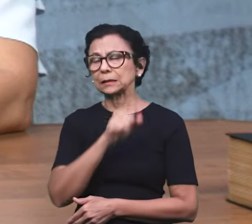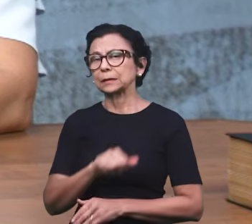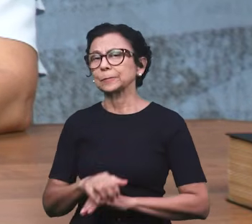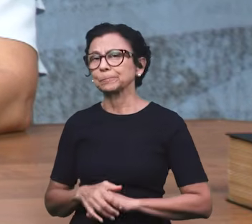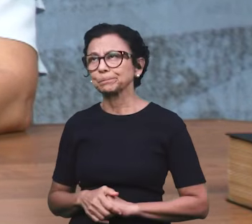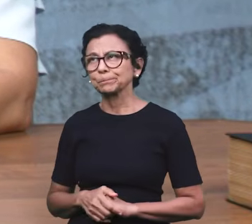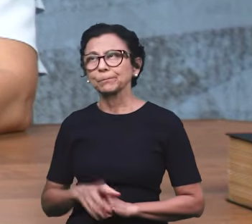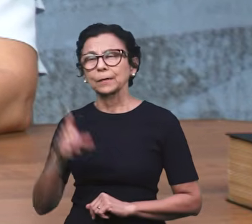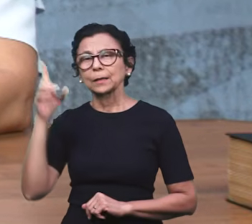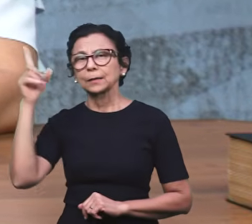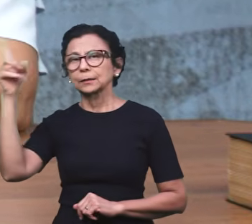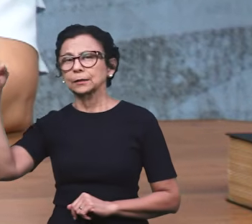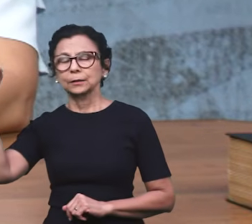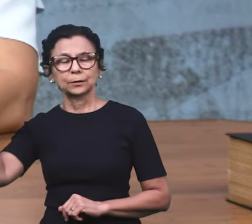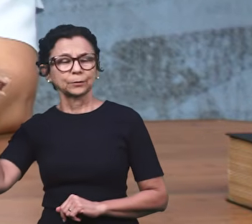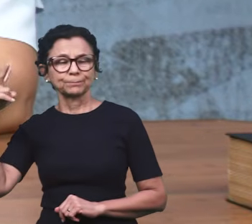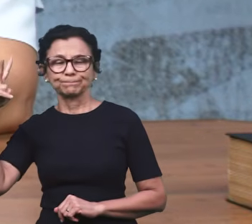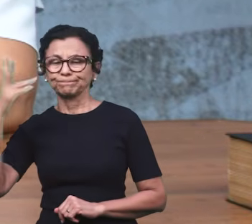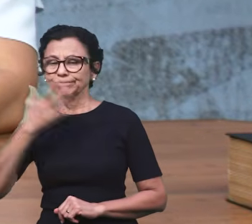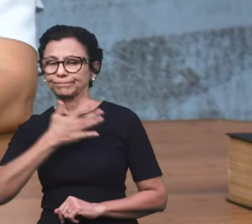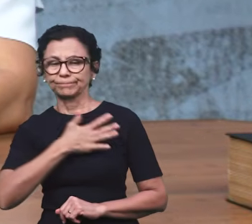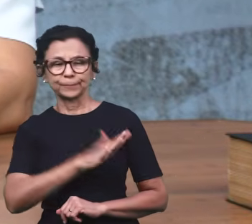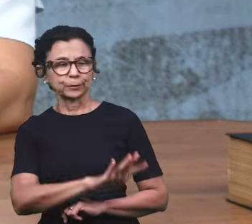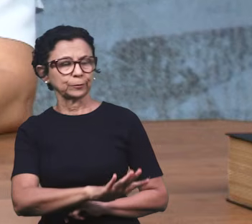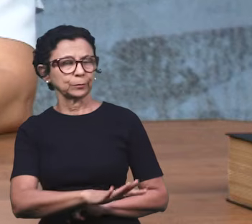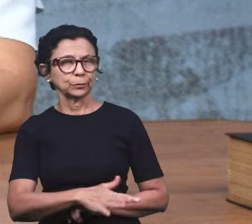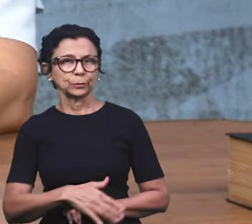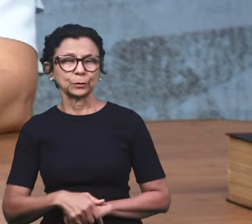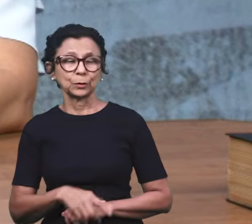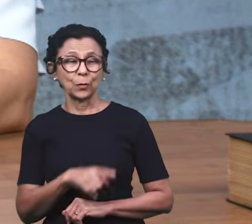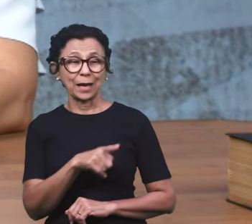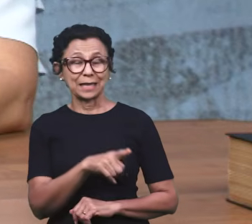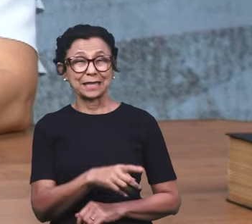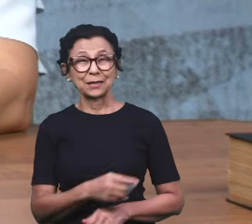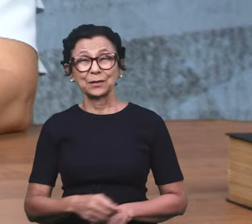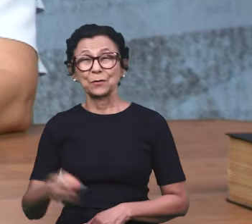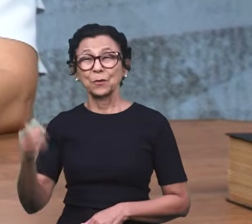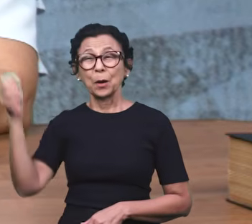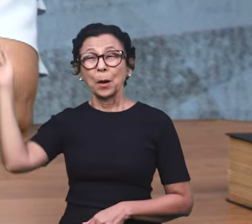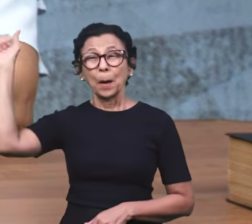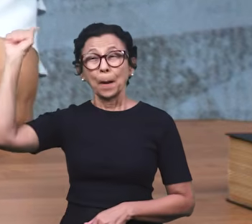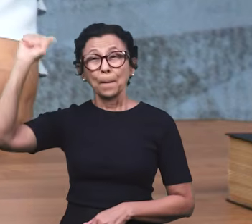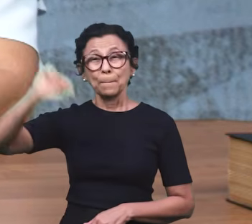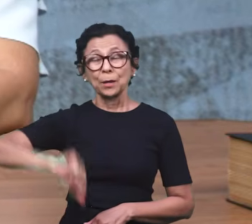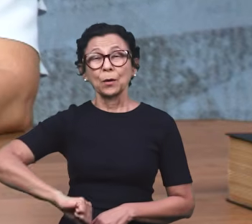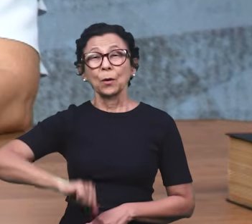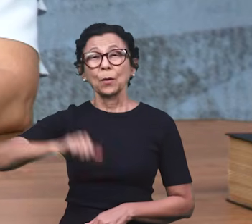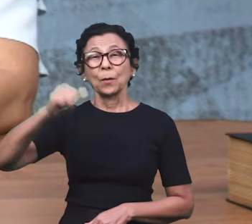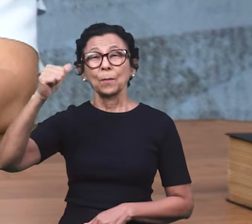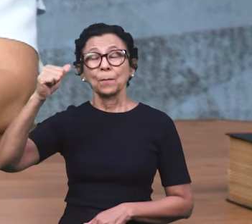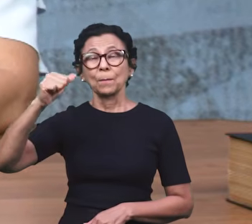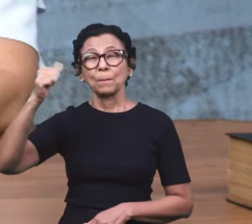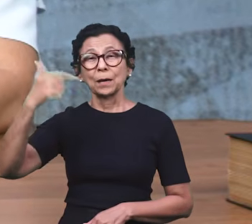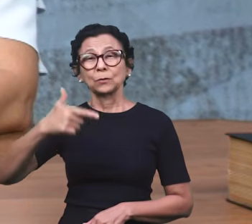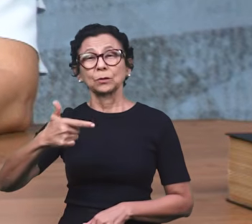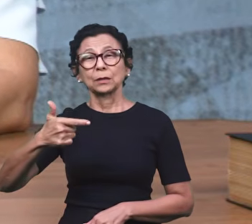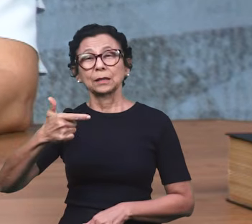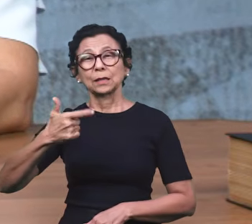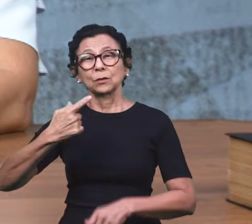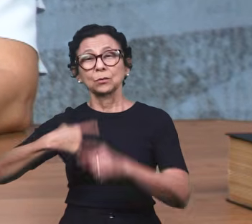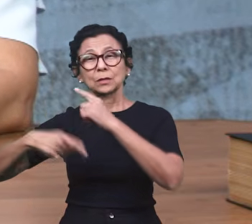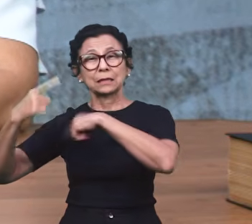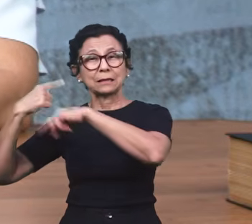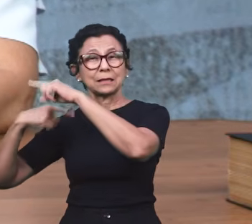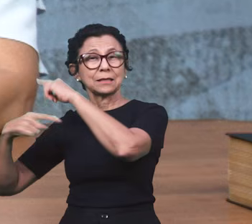aos olhos do Senhor, e fez pior do que todos quantos foram antes dele. E andou